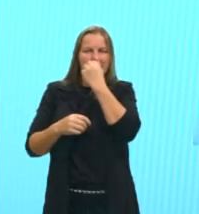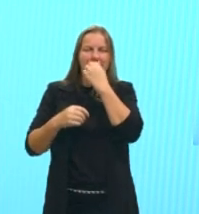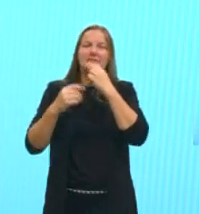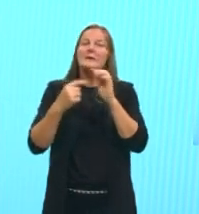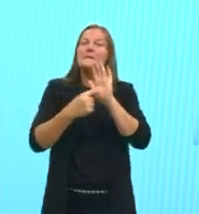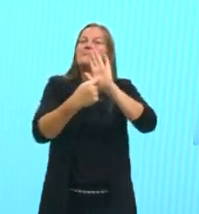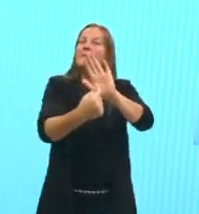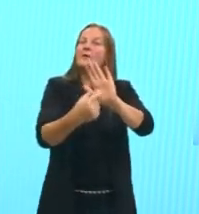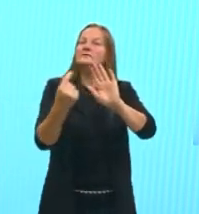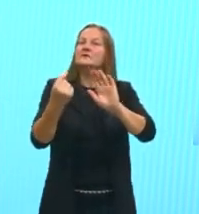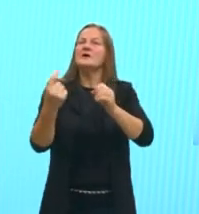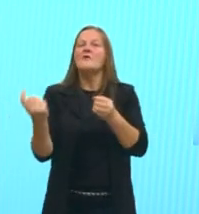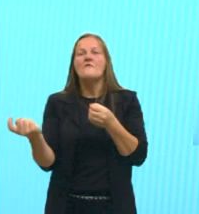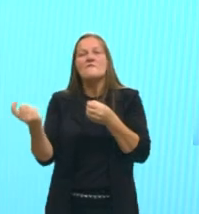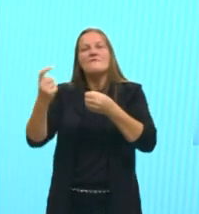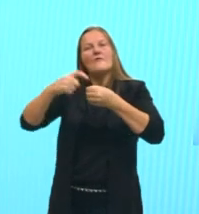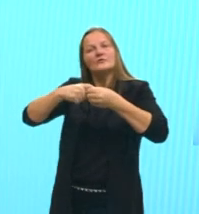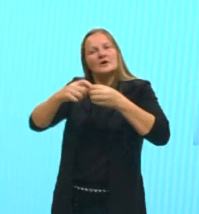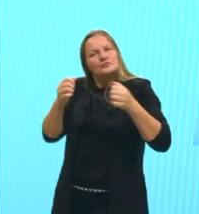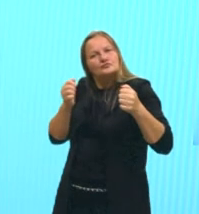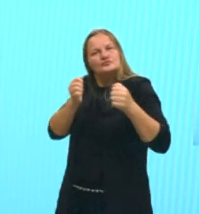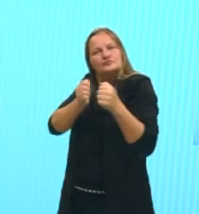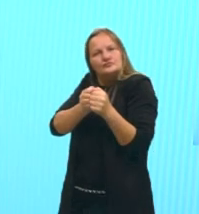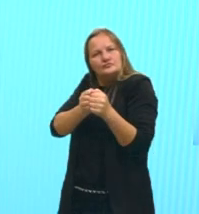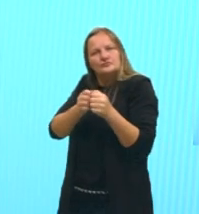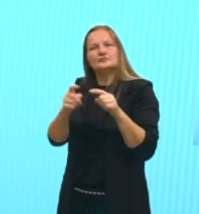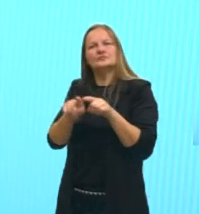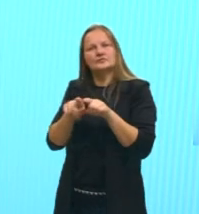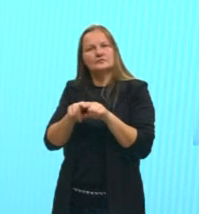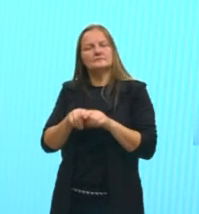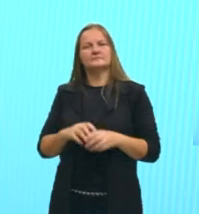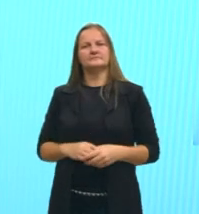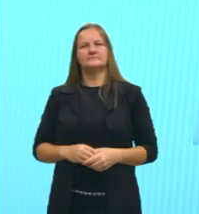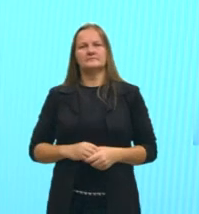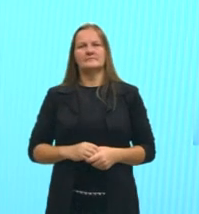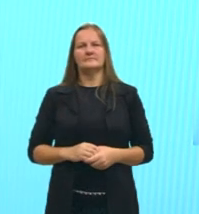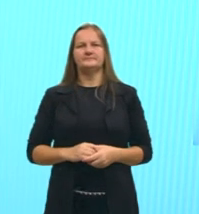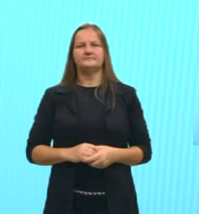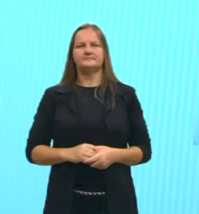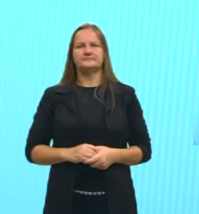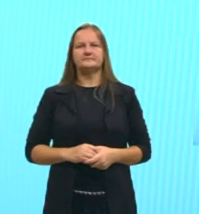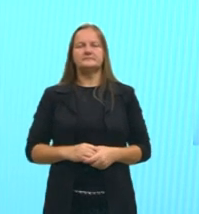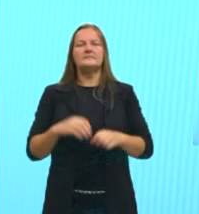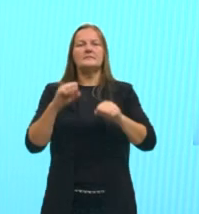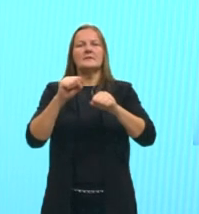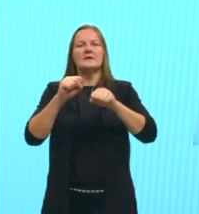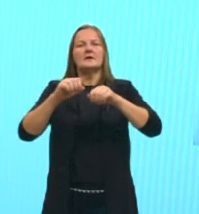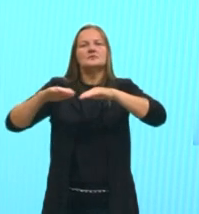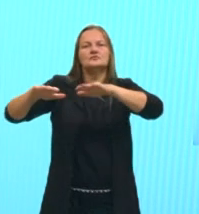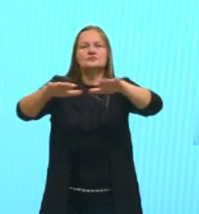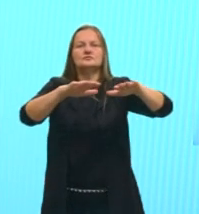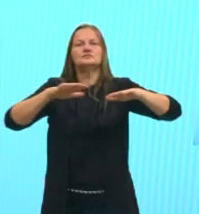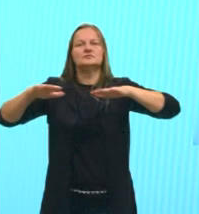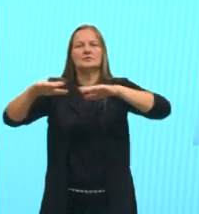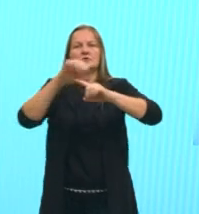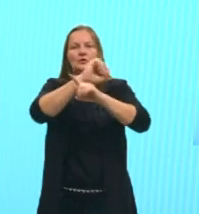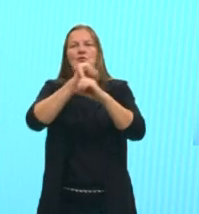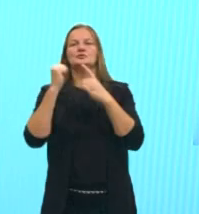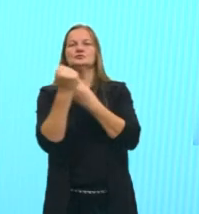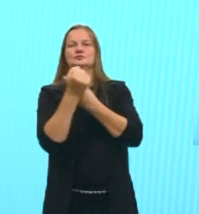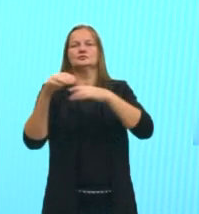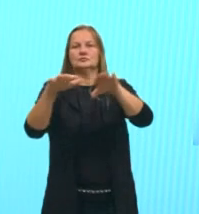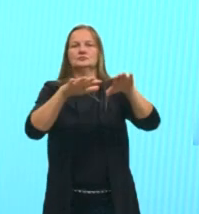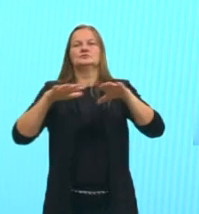mostra que depois eles voltaram né para essas repúblicas socialistas né o Cazaquistão